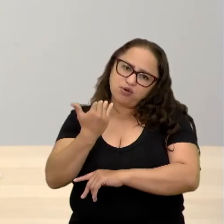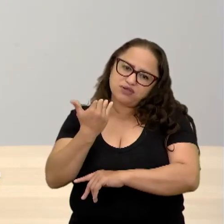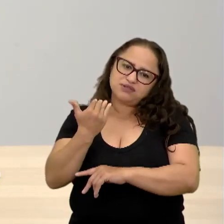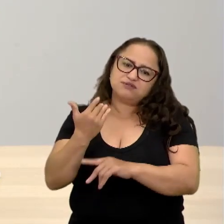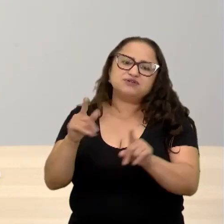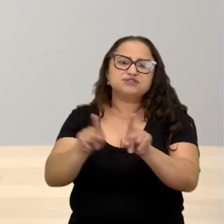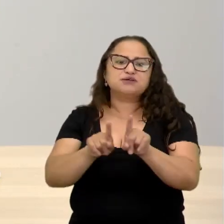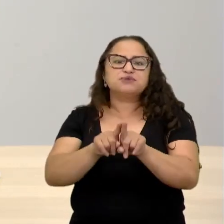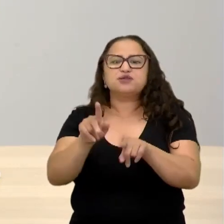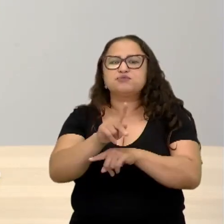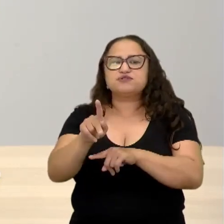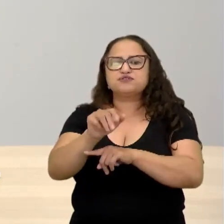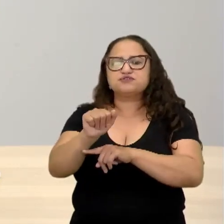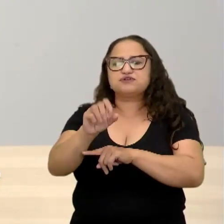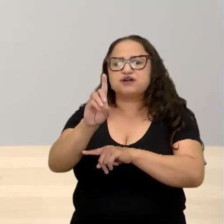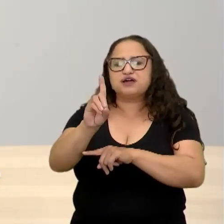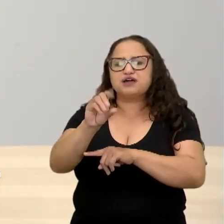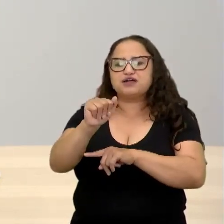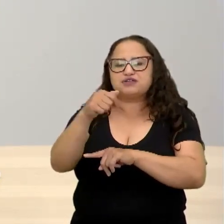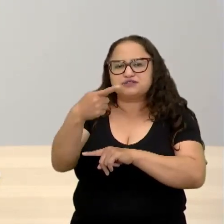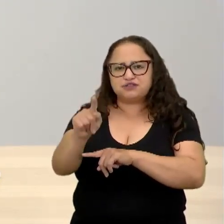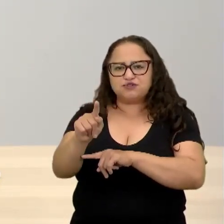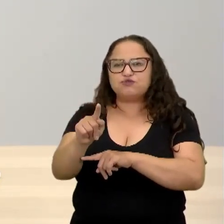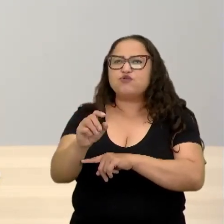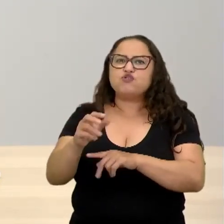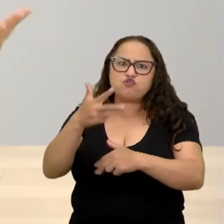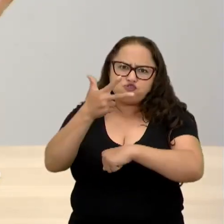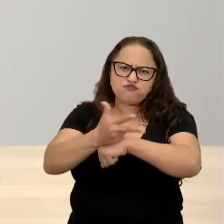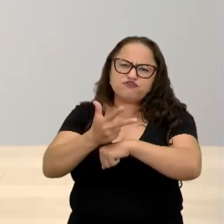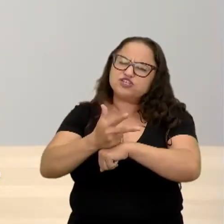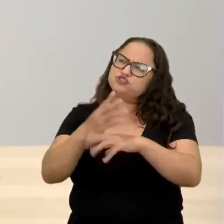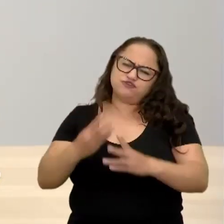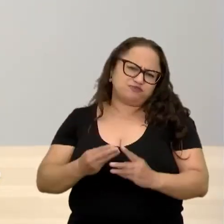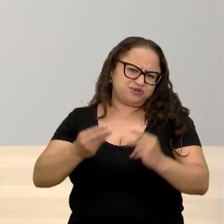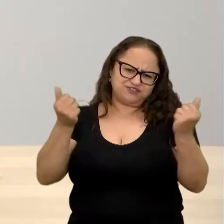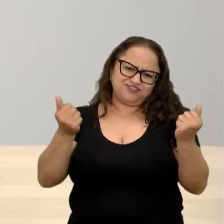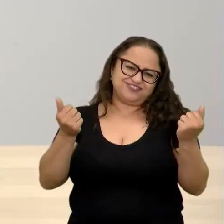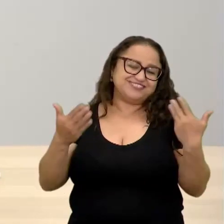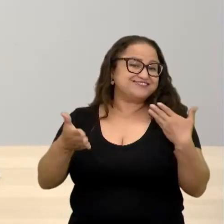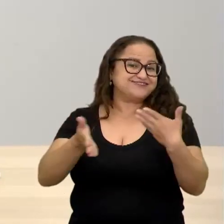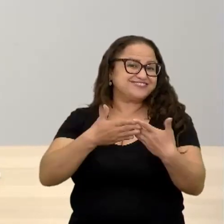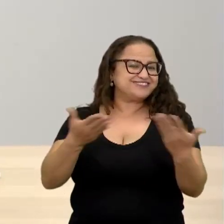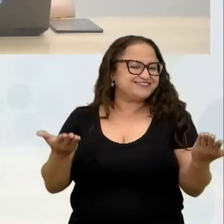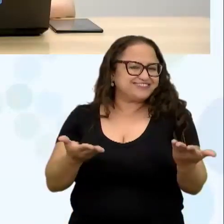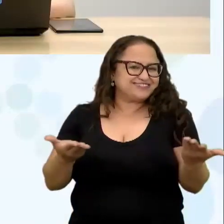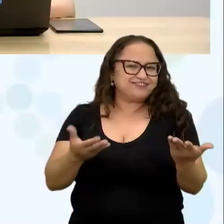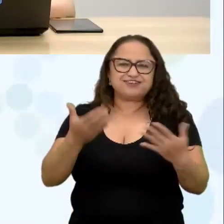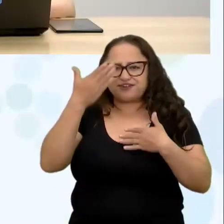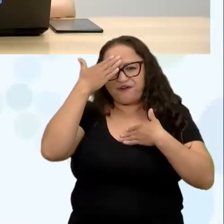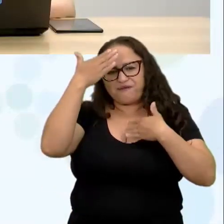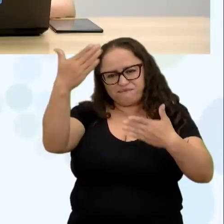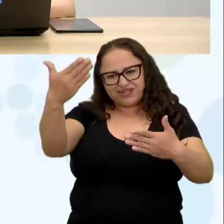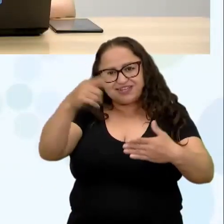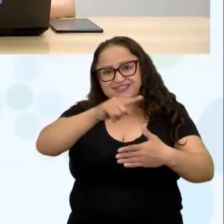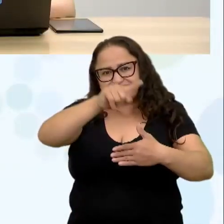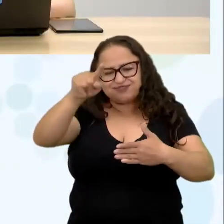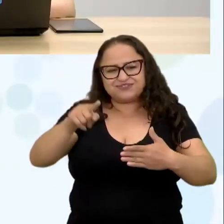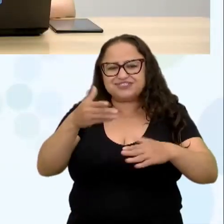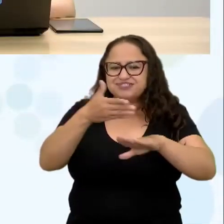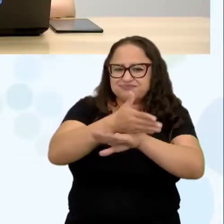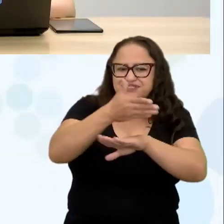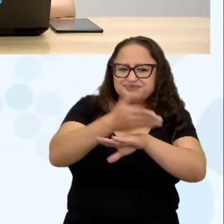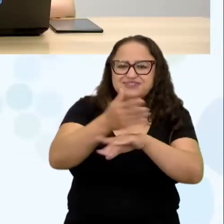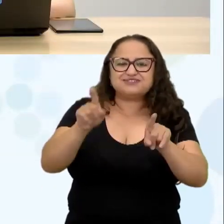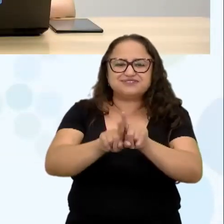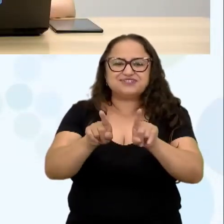Pro Adão também colocando sobre o vídeo, que foi muito esclarecedor. Bacana. Fechamos, né, Giba? Fechamos, pessoal. Muito obrigado aí por vocês aí, a